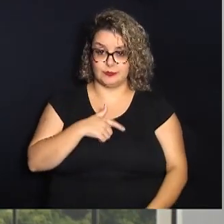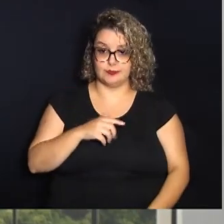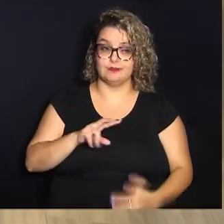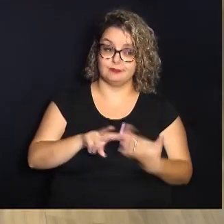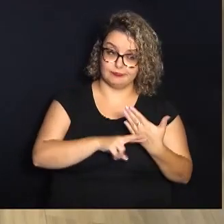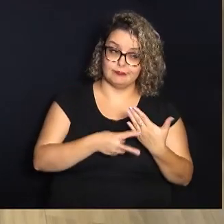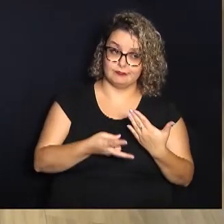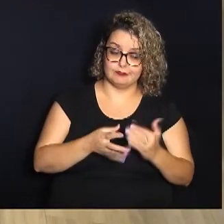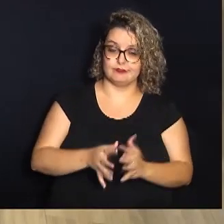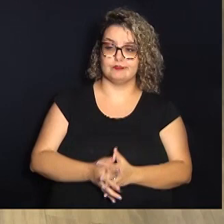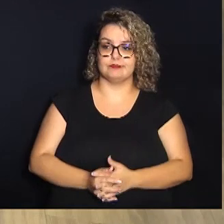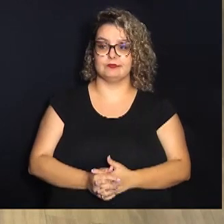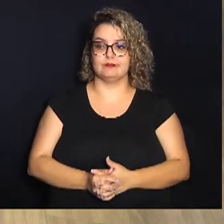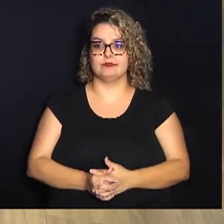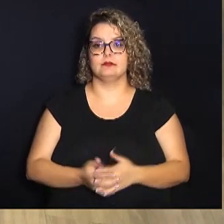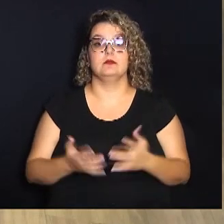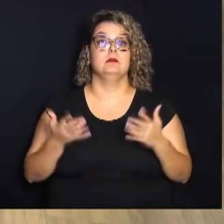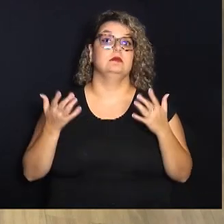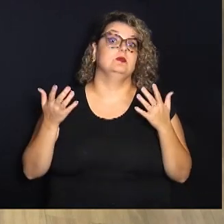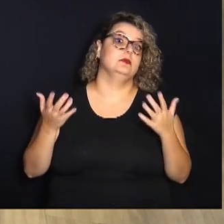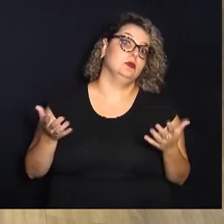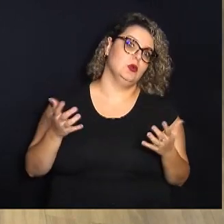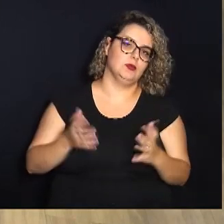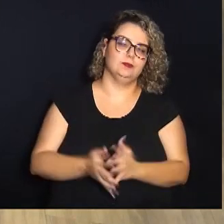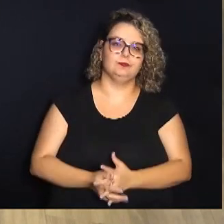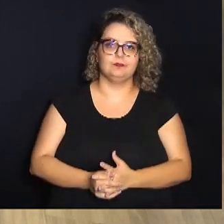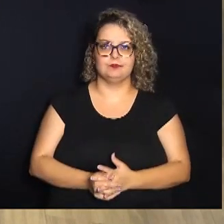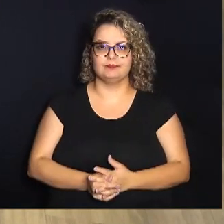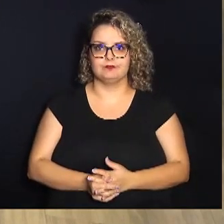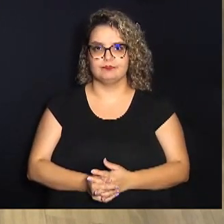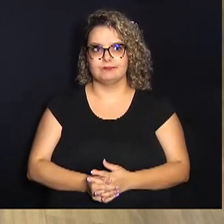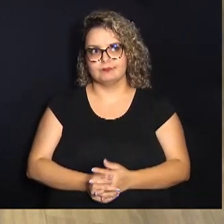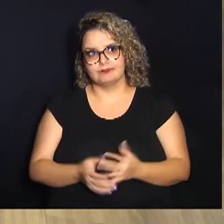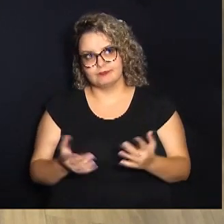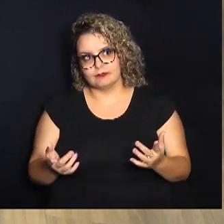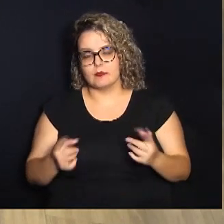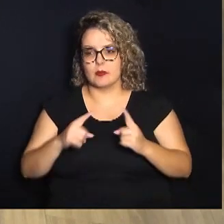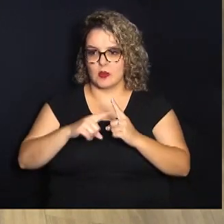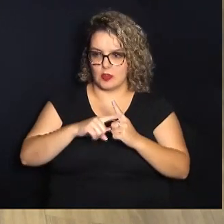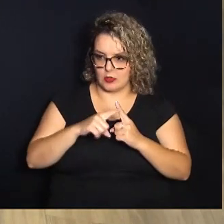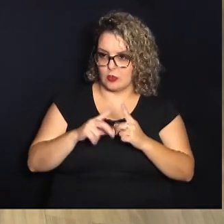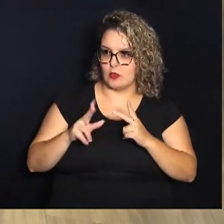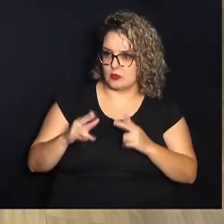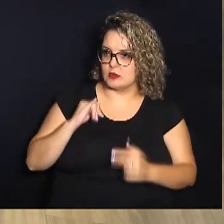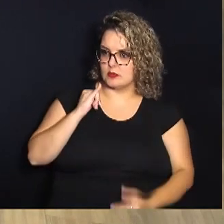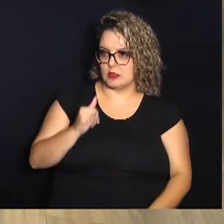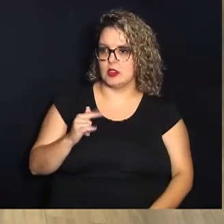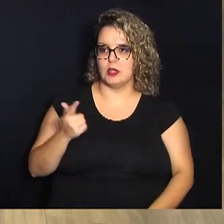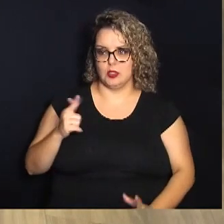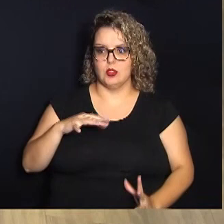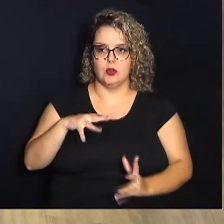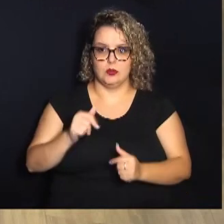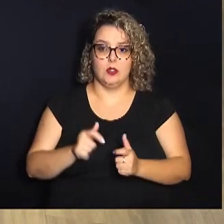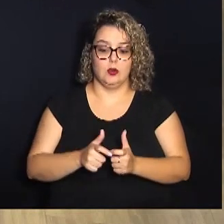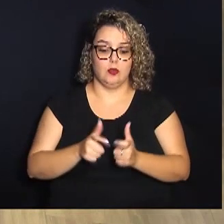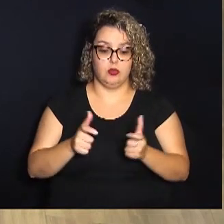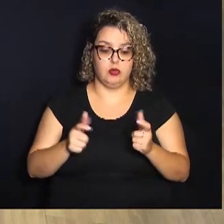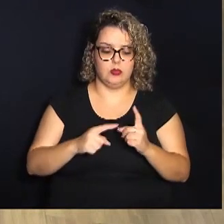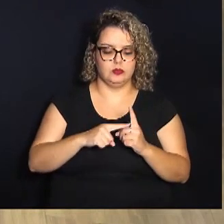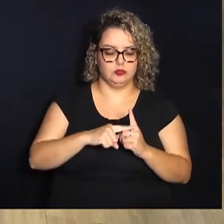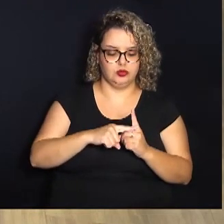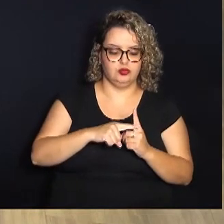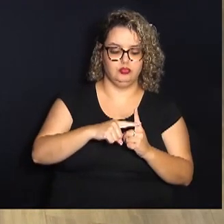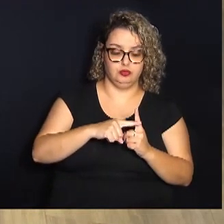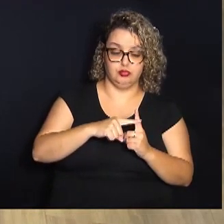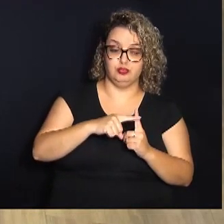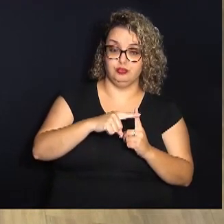causando? Bom, essa questão da temperatura, como você falou, ela é global. A gente vem tendo um aumento de temperatura em